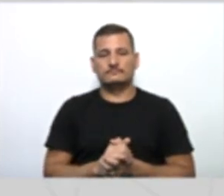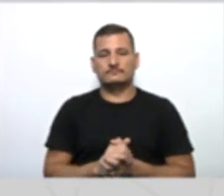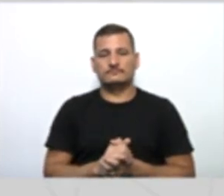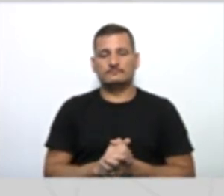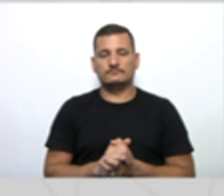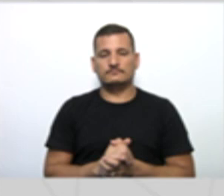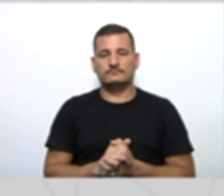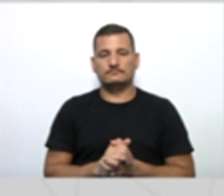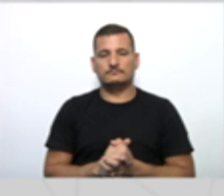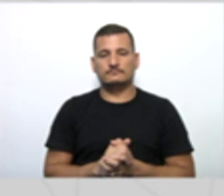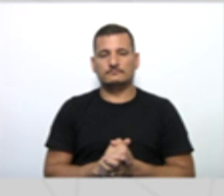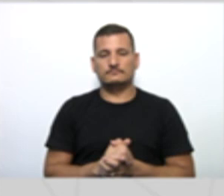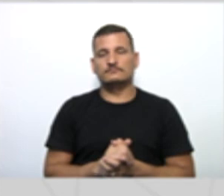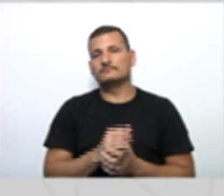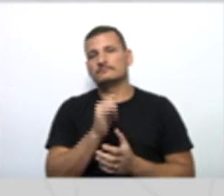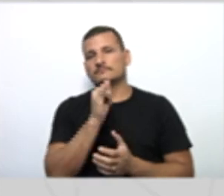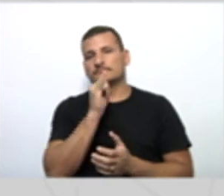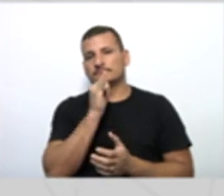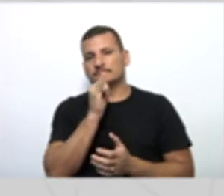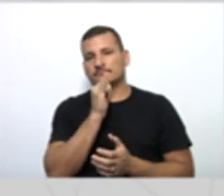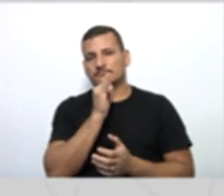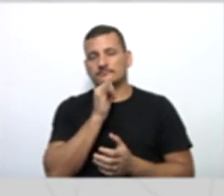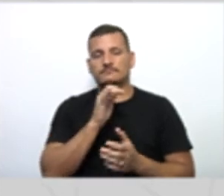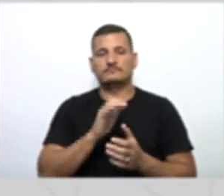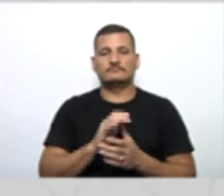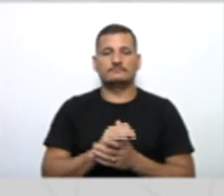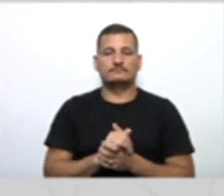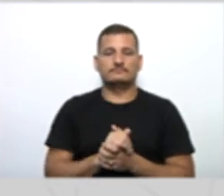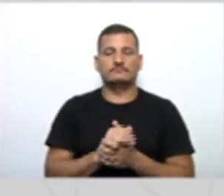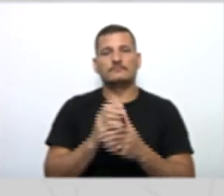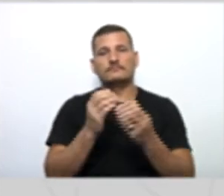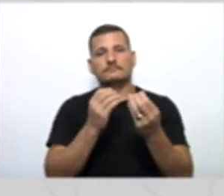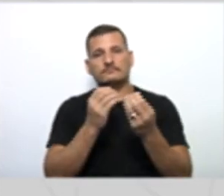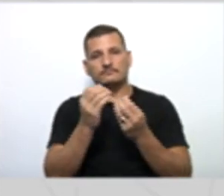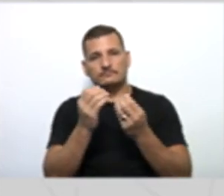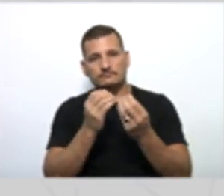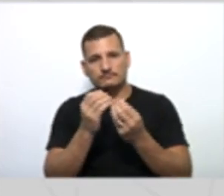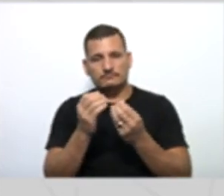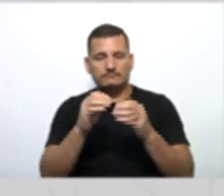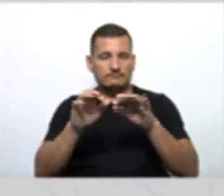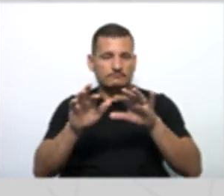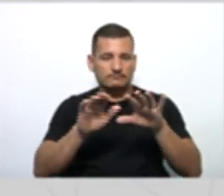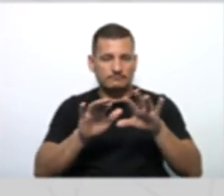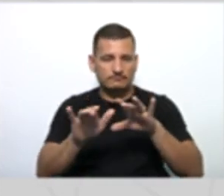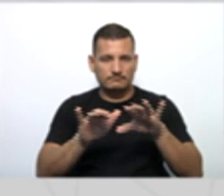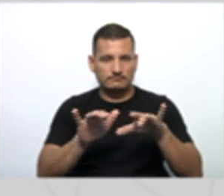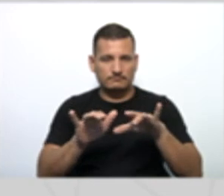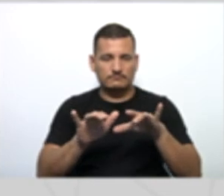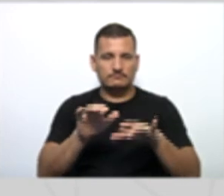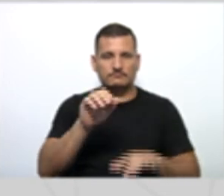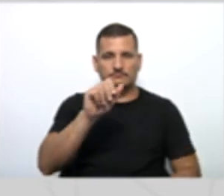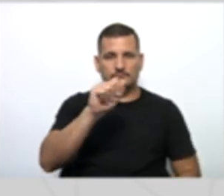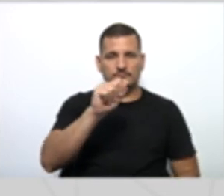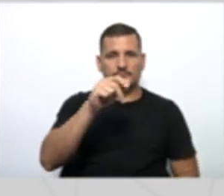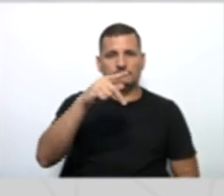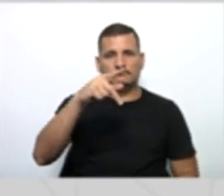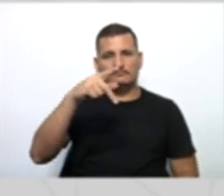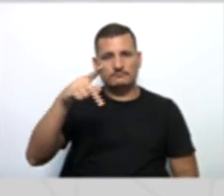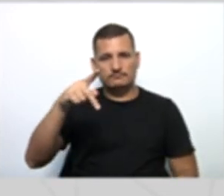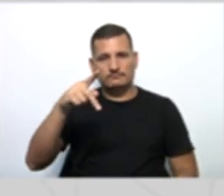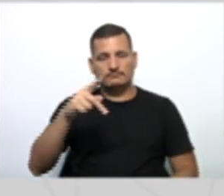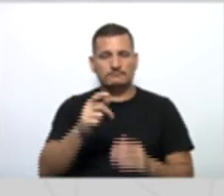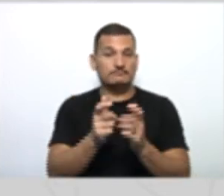Por exemplo, como desenvolver um aplicativo de games em Python